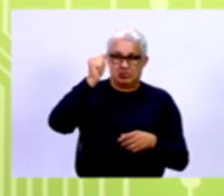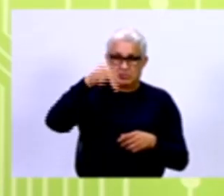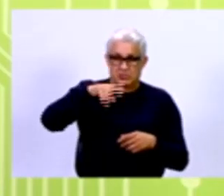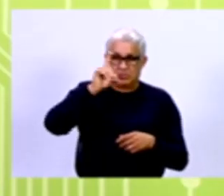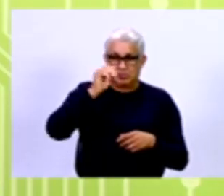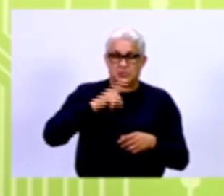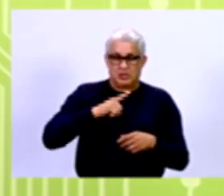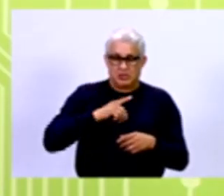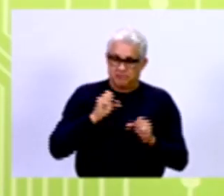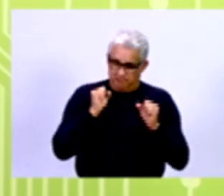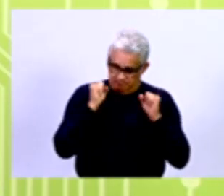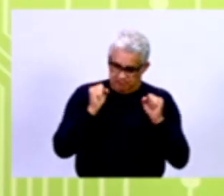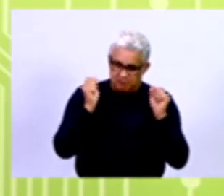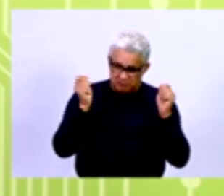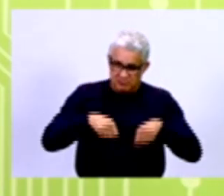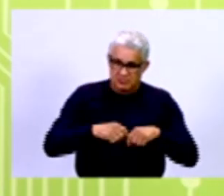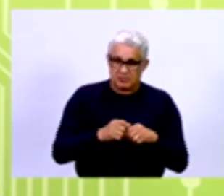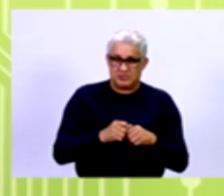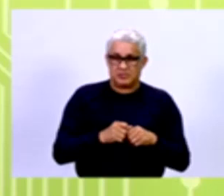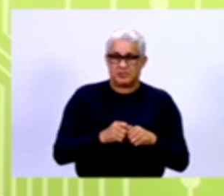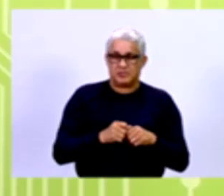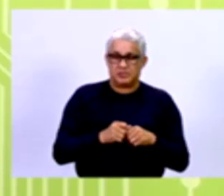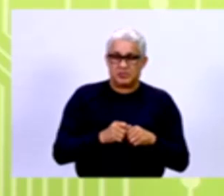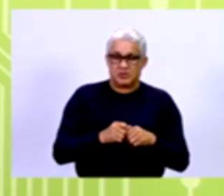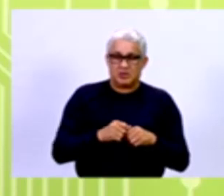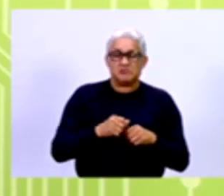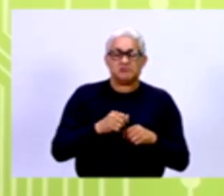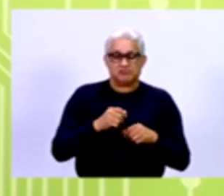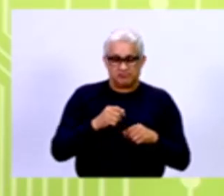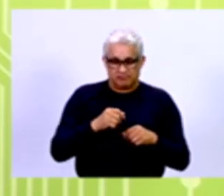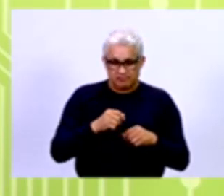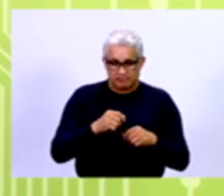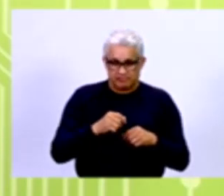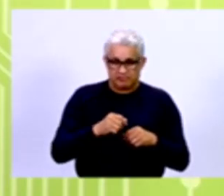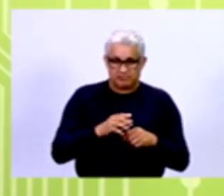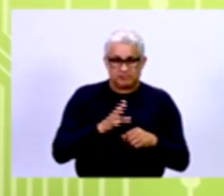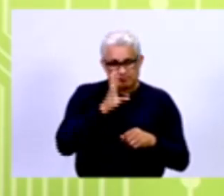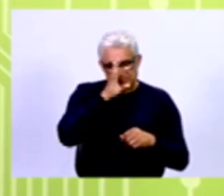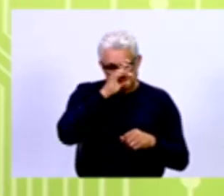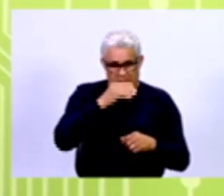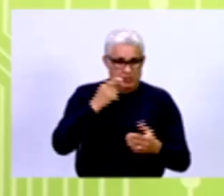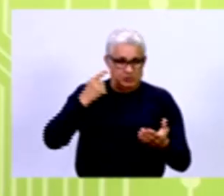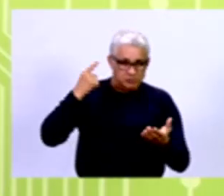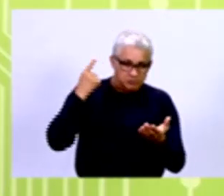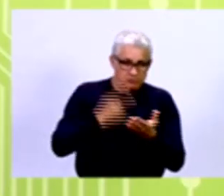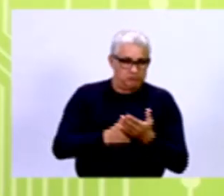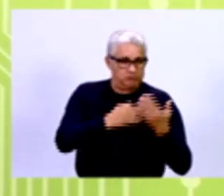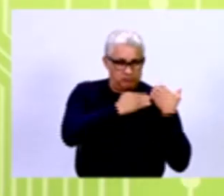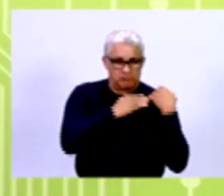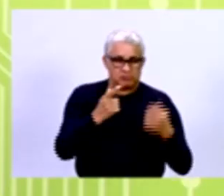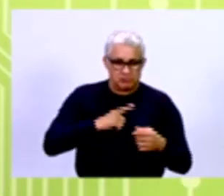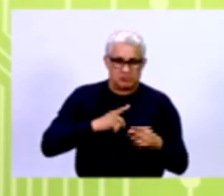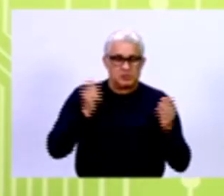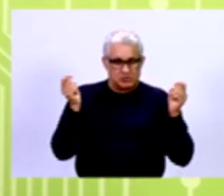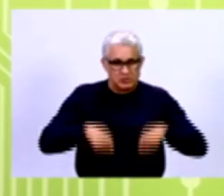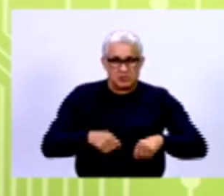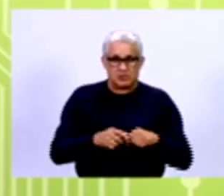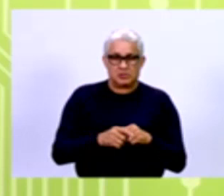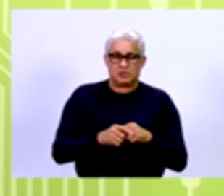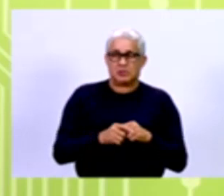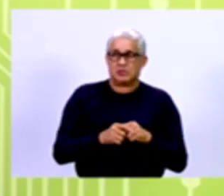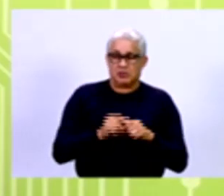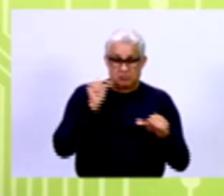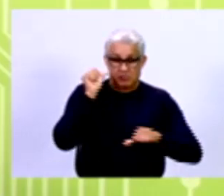poder capacidade de honrar compromissos. Como isso se reverteu, essa tendência de